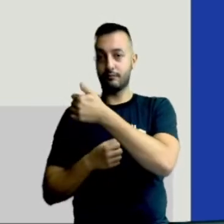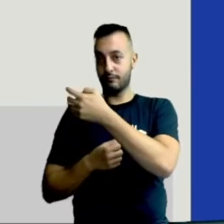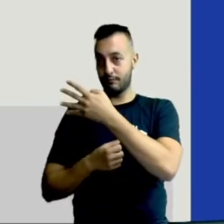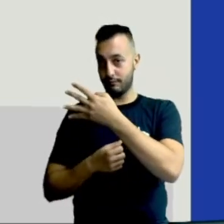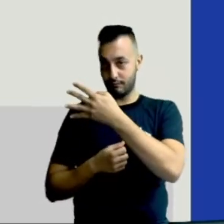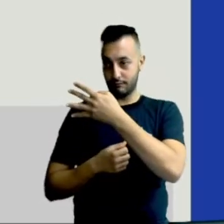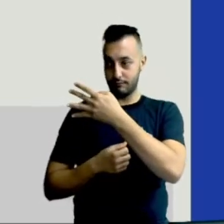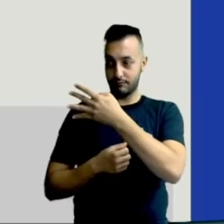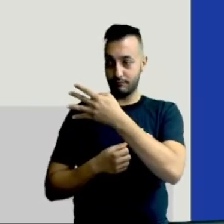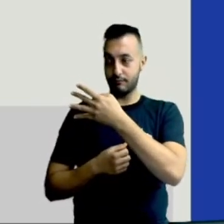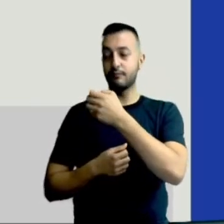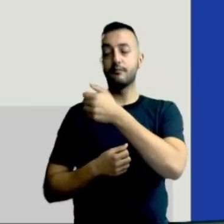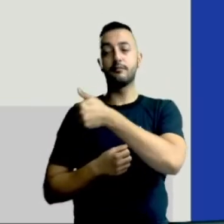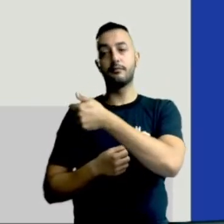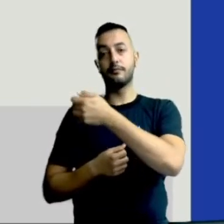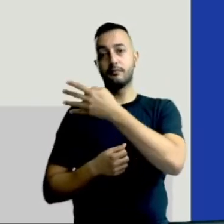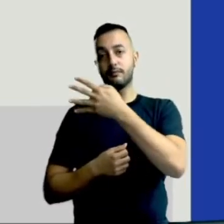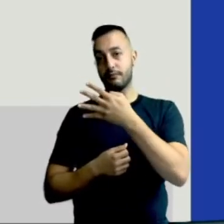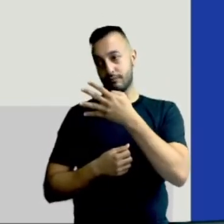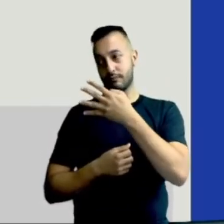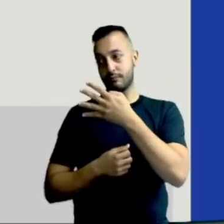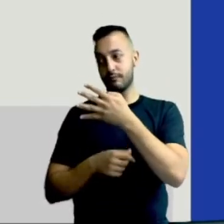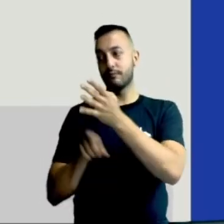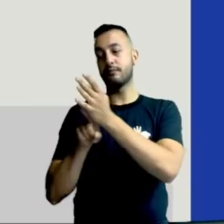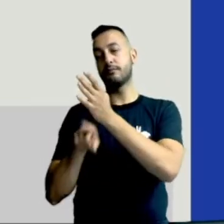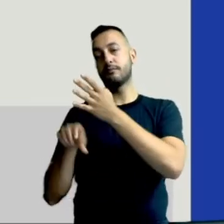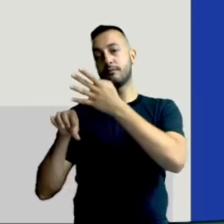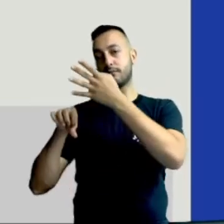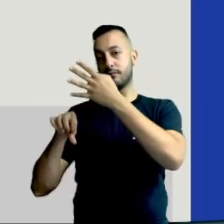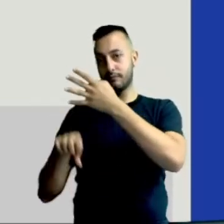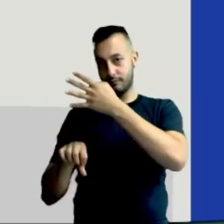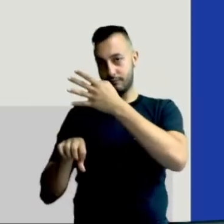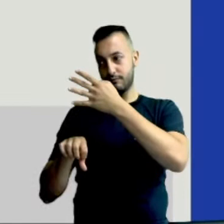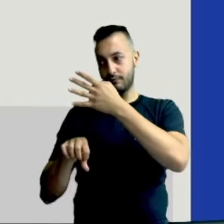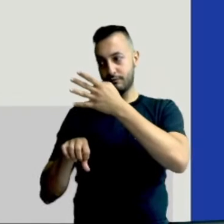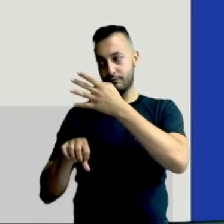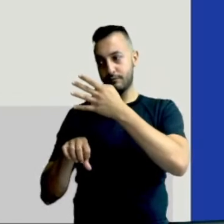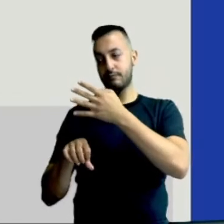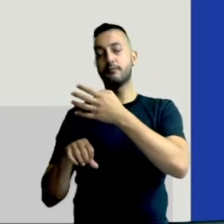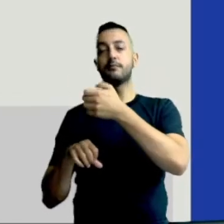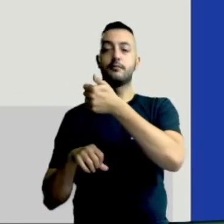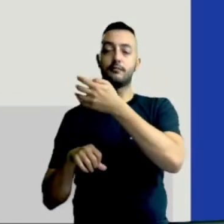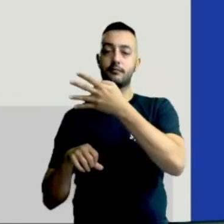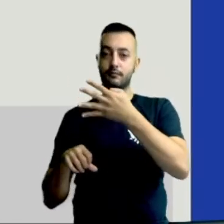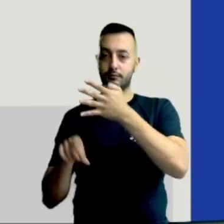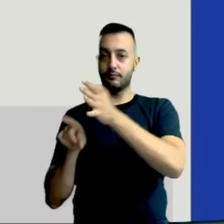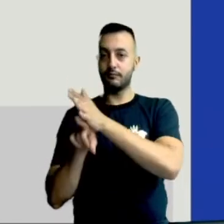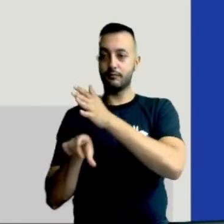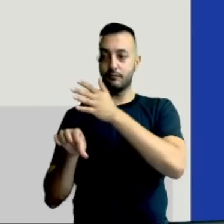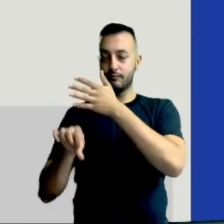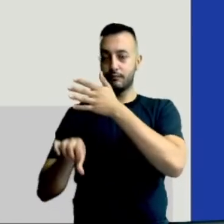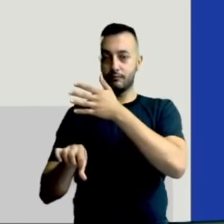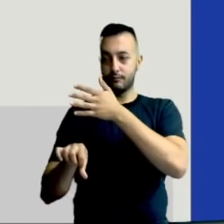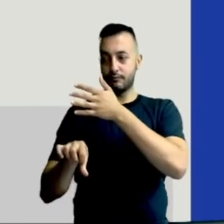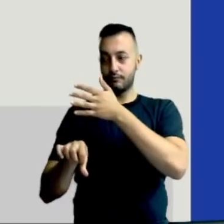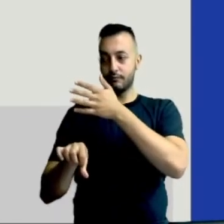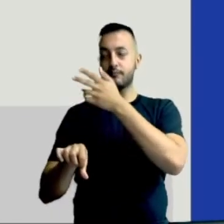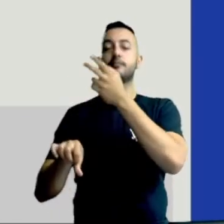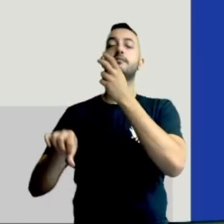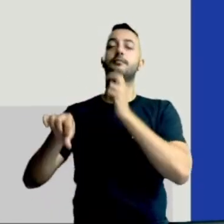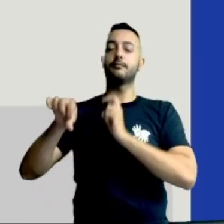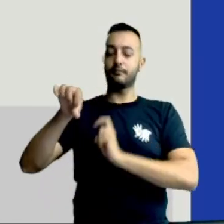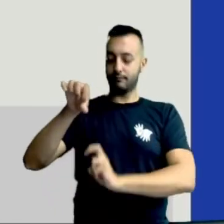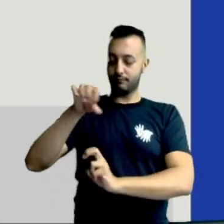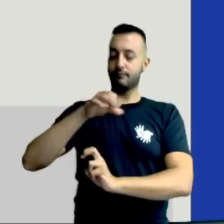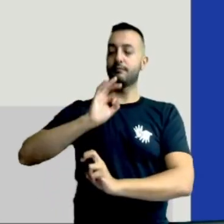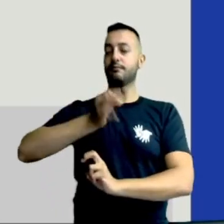14. 14 menos 9, agora dá para fazer, não é isso? Quanto é 14 menos 9? Isso